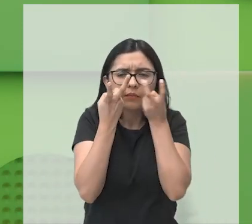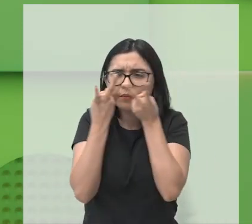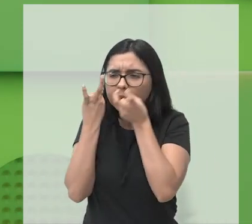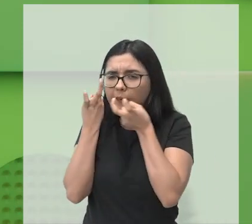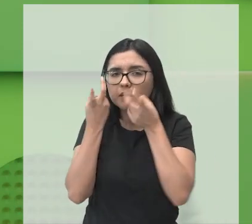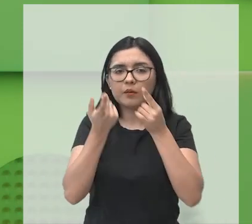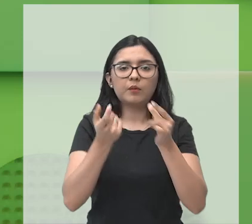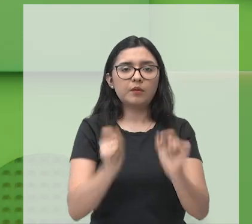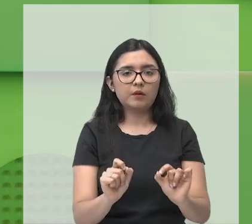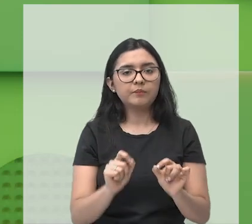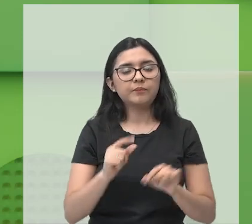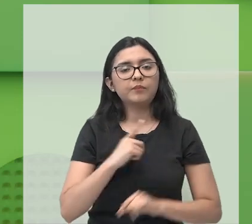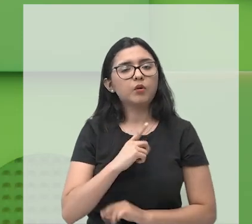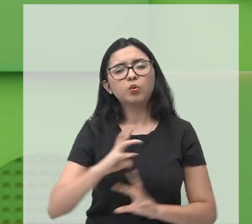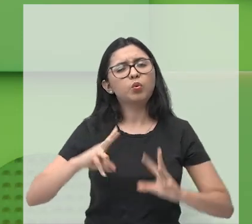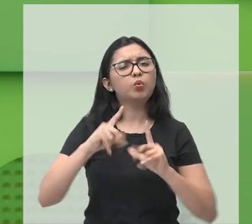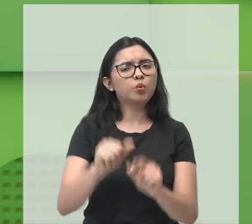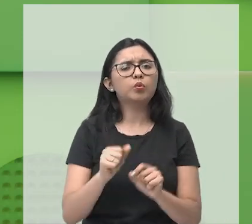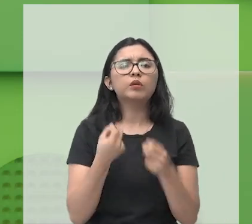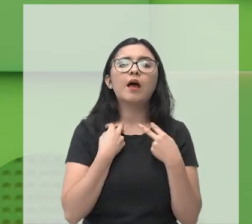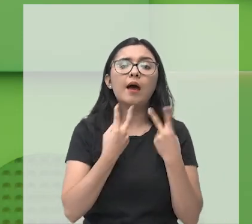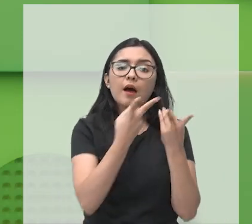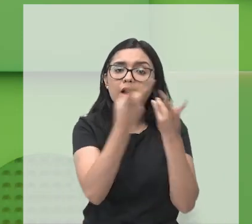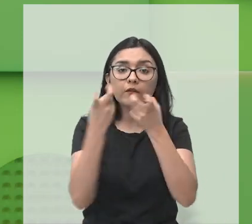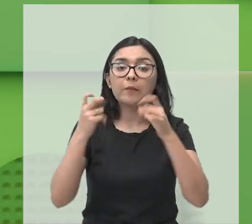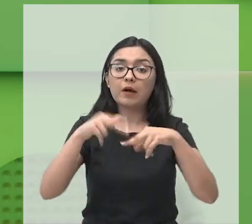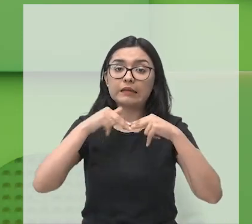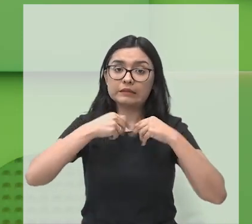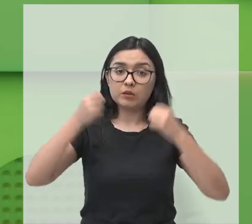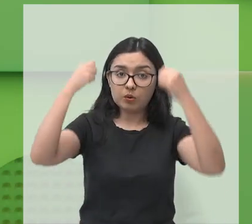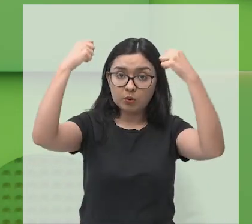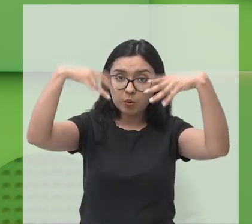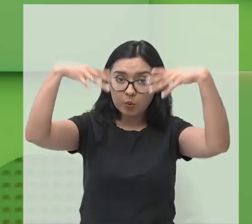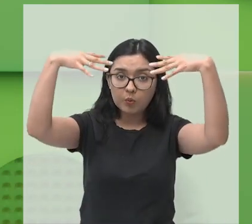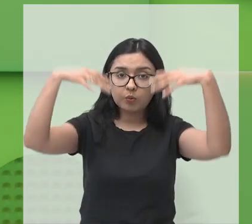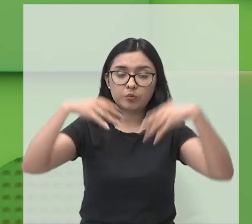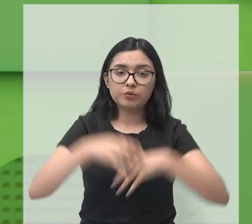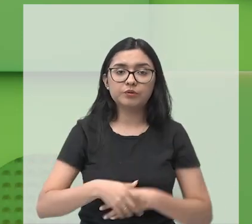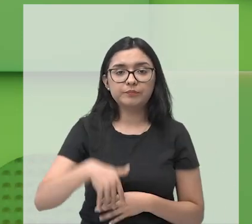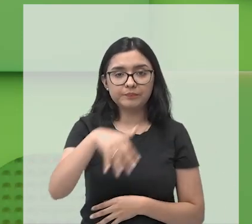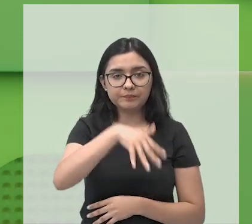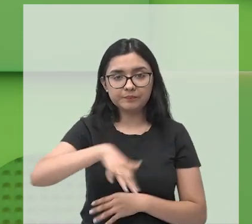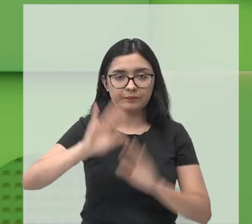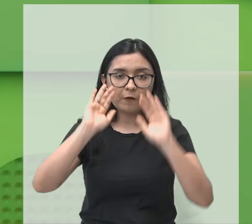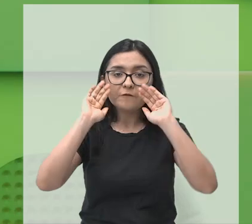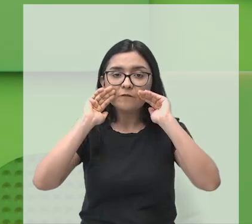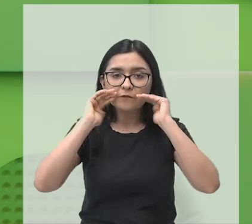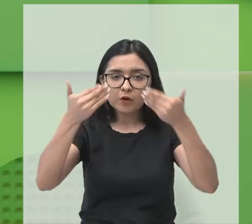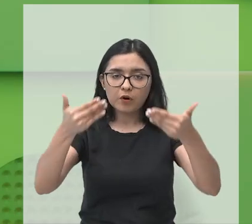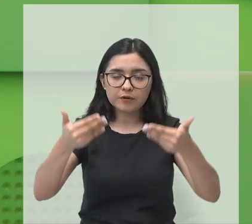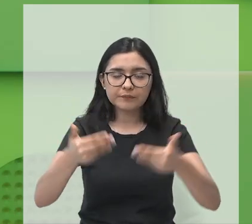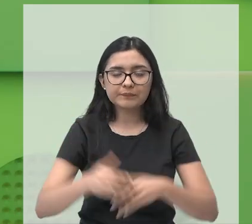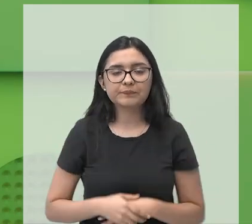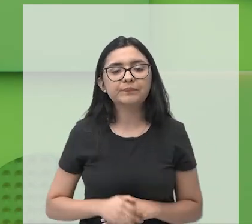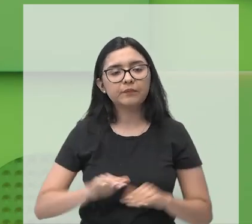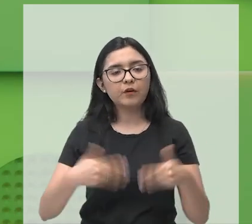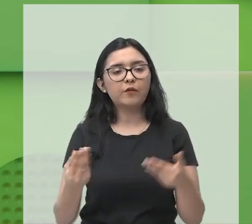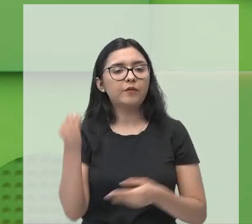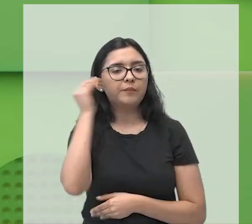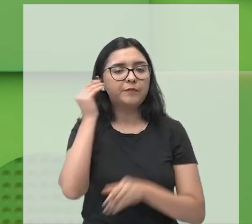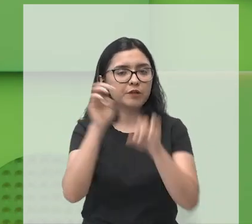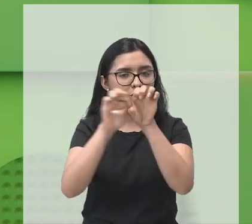recepção daquilo que está sendo refletido pela luz no campo externo. Vamos ver aí a anatomia